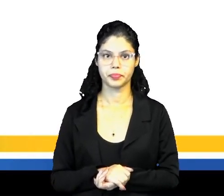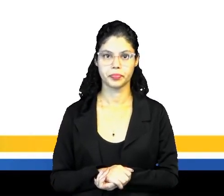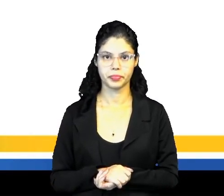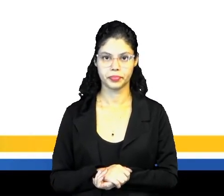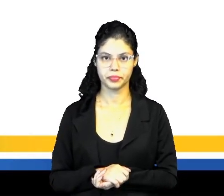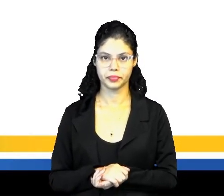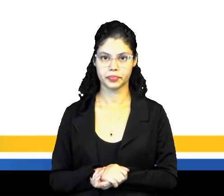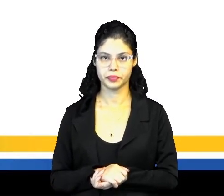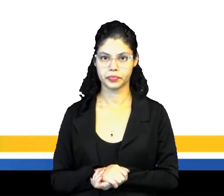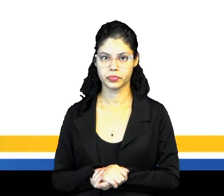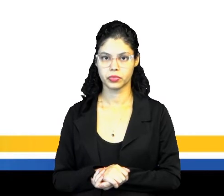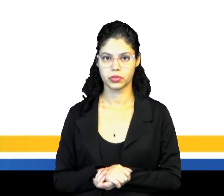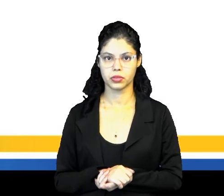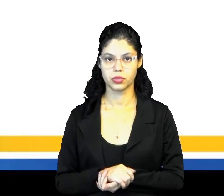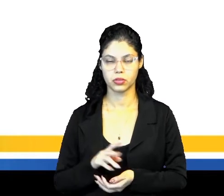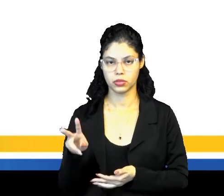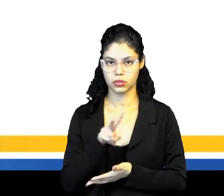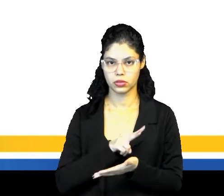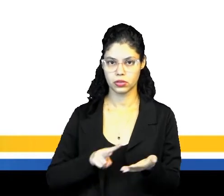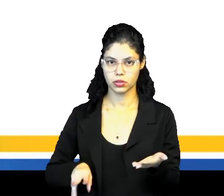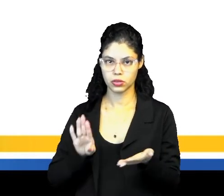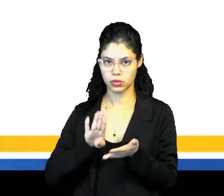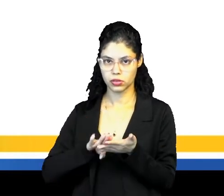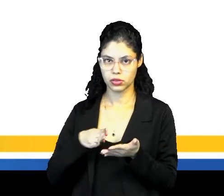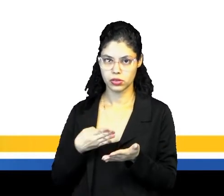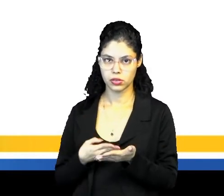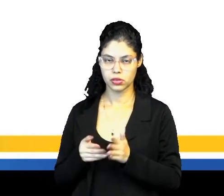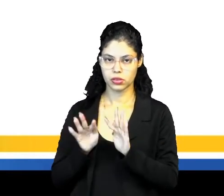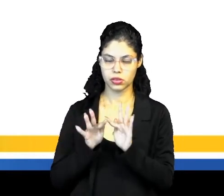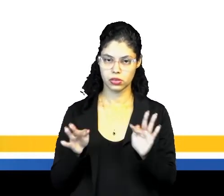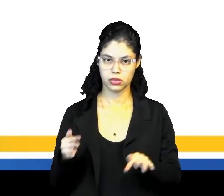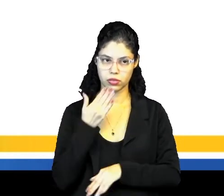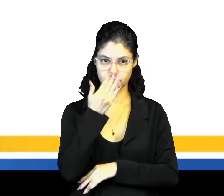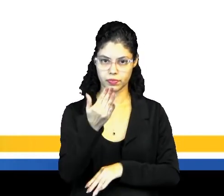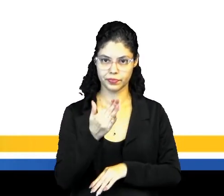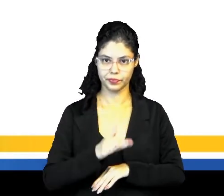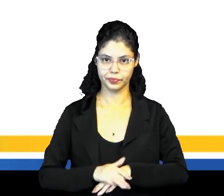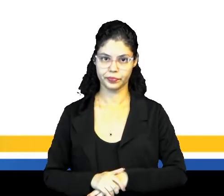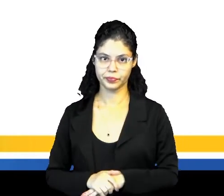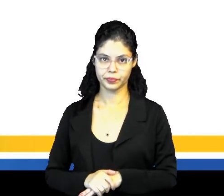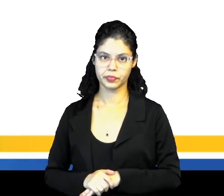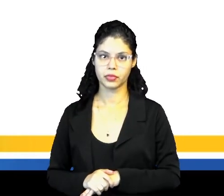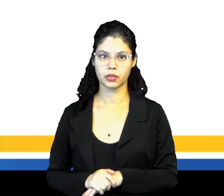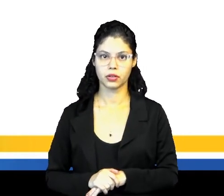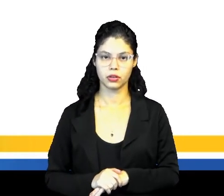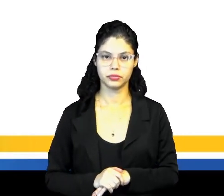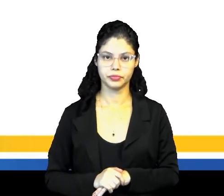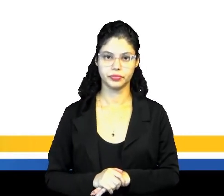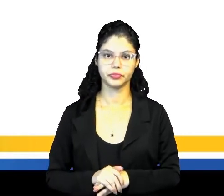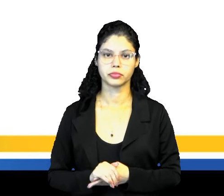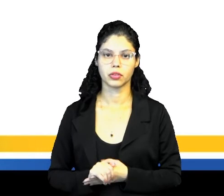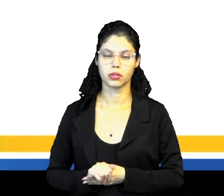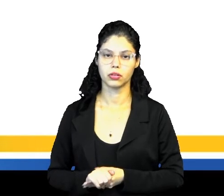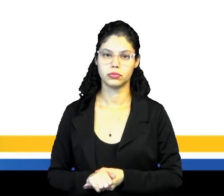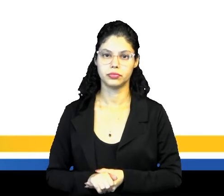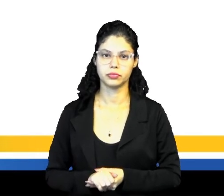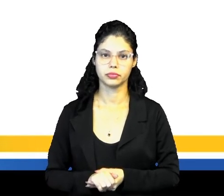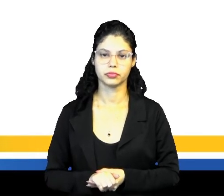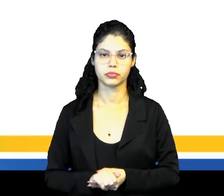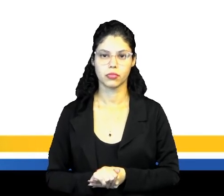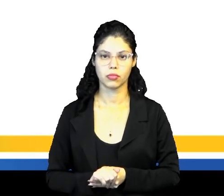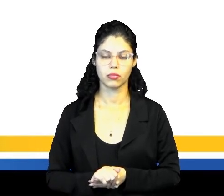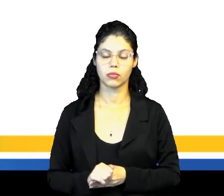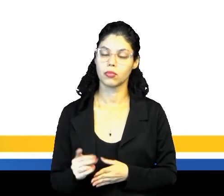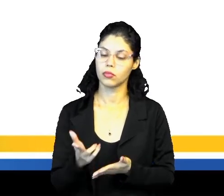following sentences. Leia e interprete as frases a seguir. Nós temos ali na letra A, né,